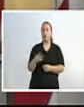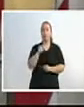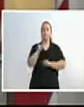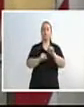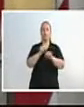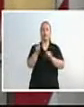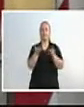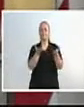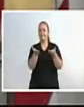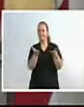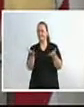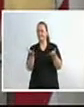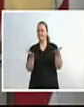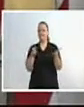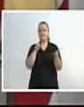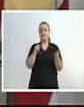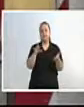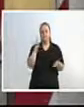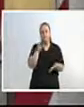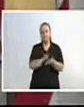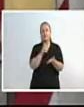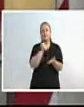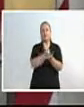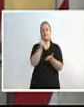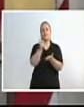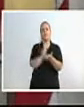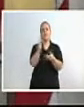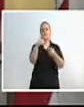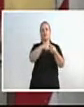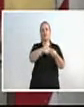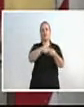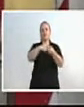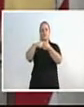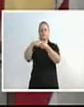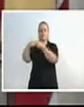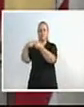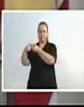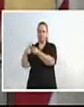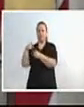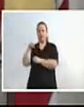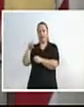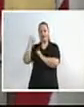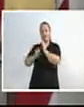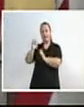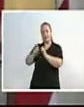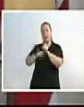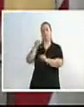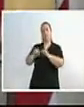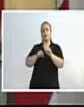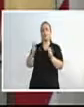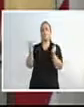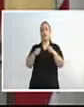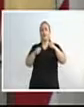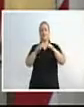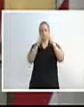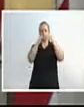licitação, quando for feita a licitação, no contrato de serviço seguinte, para que essa empresa também ofereça um prático aberto, para que realmente